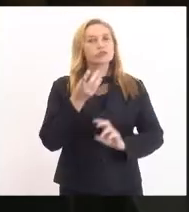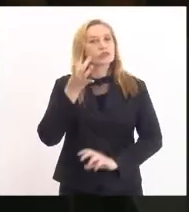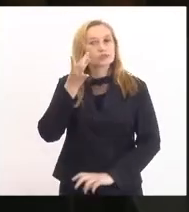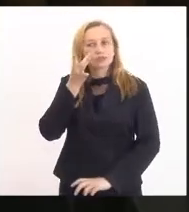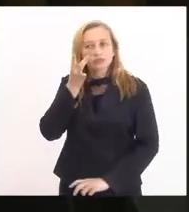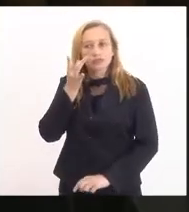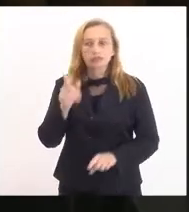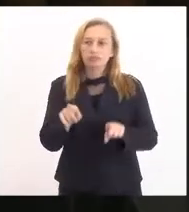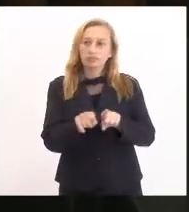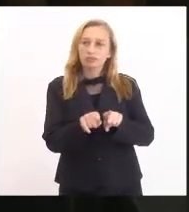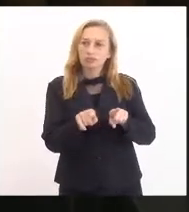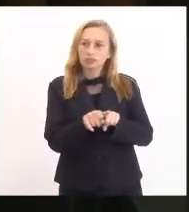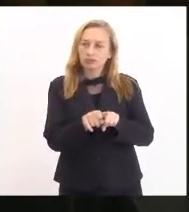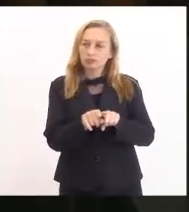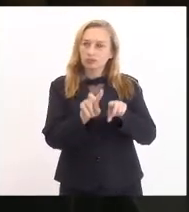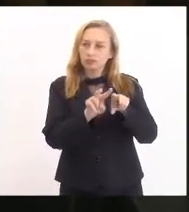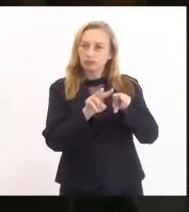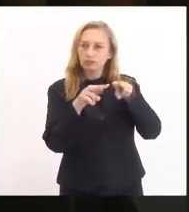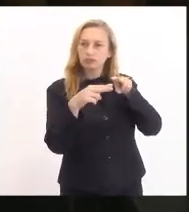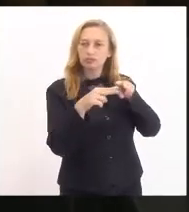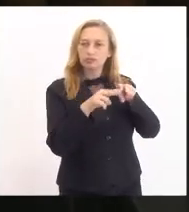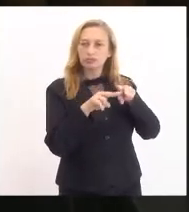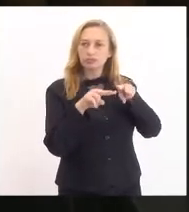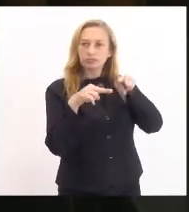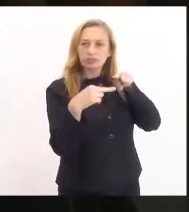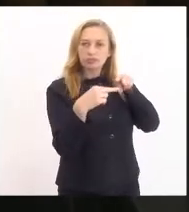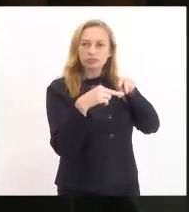presencial ou remota,